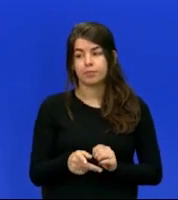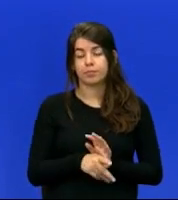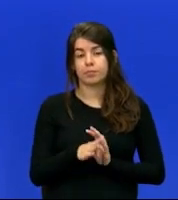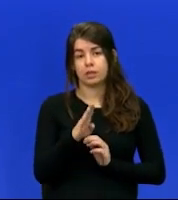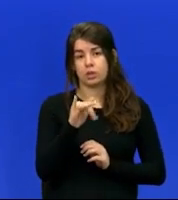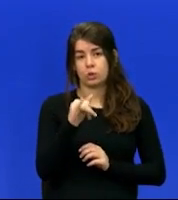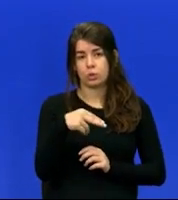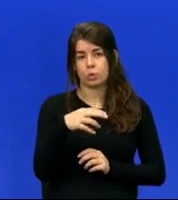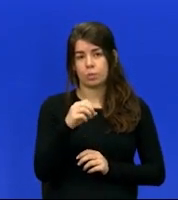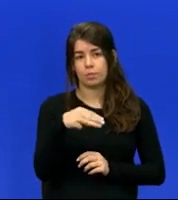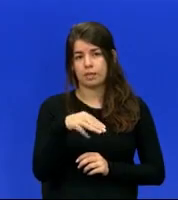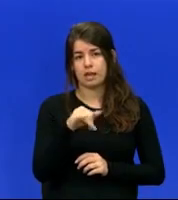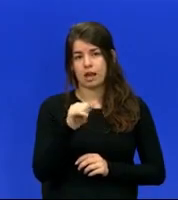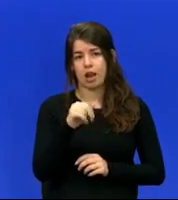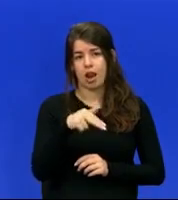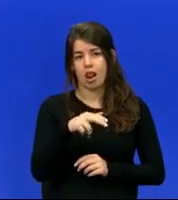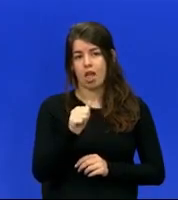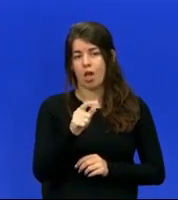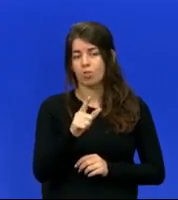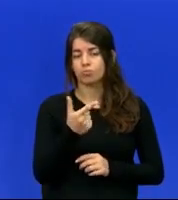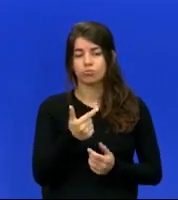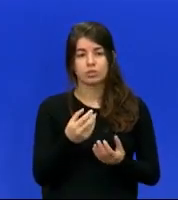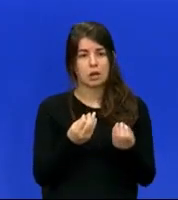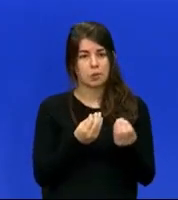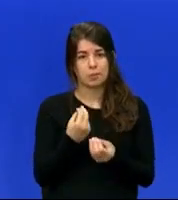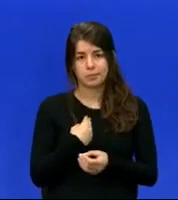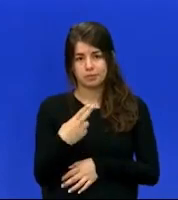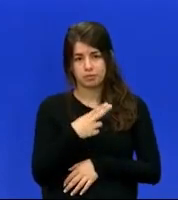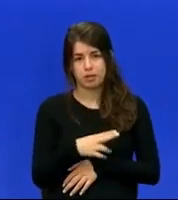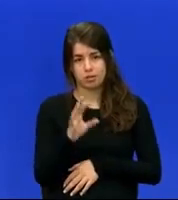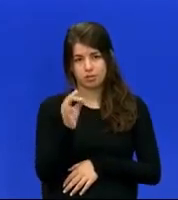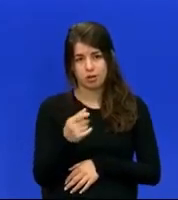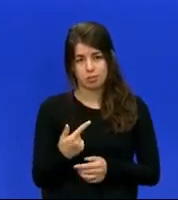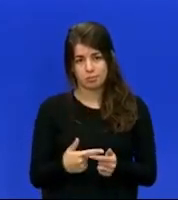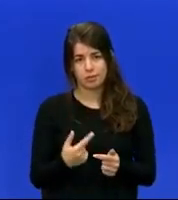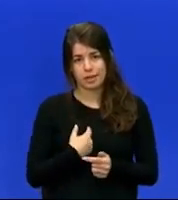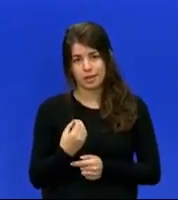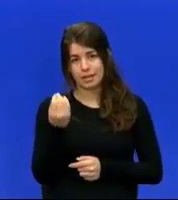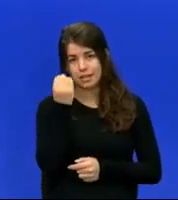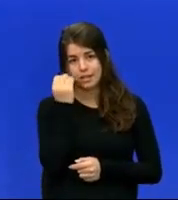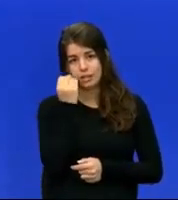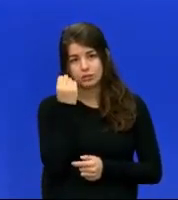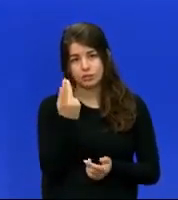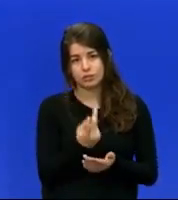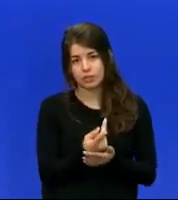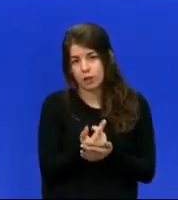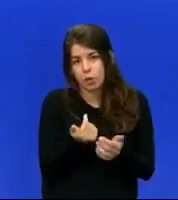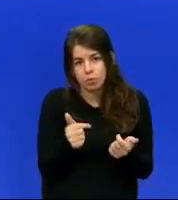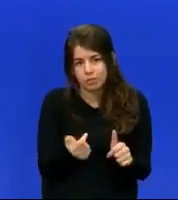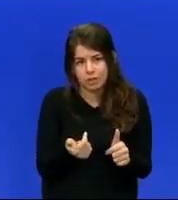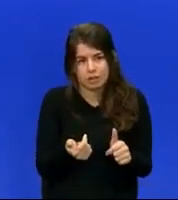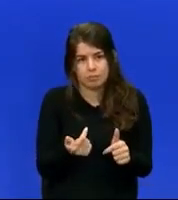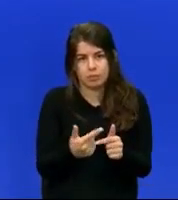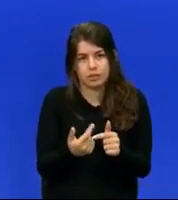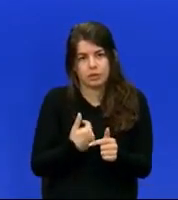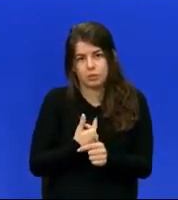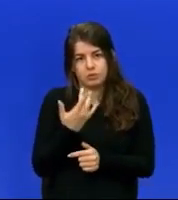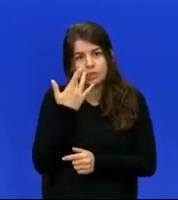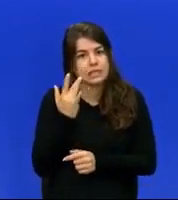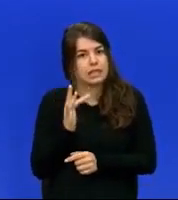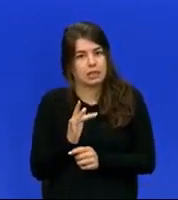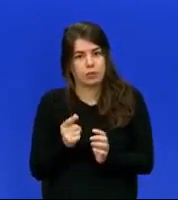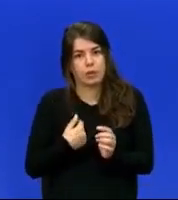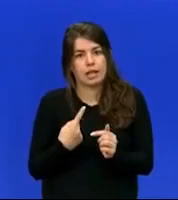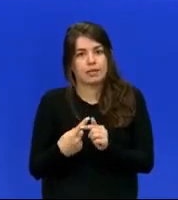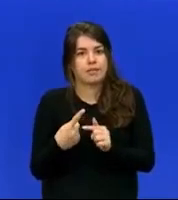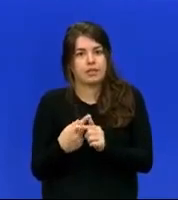tenho como. Né? Porque não estou trabalhando com um evento em tentativas fixas. Pela Poisson, mas eu